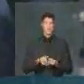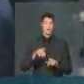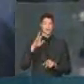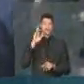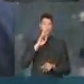de refinaria na Bolsa.